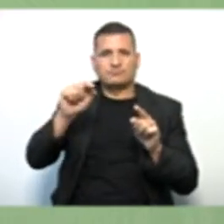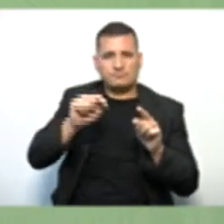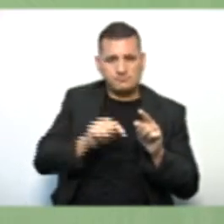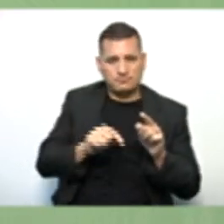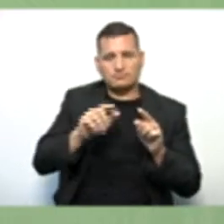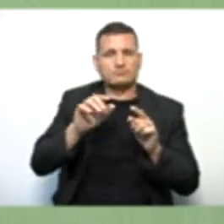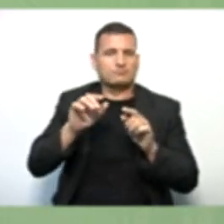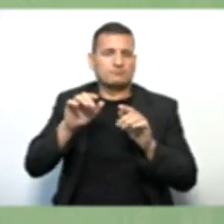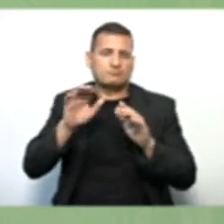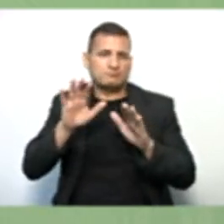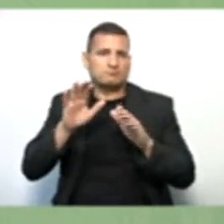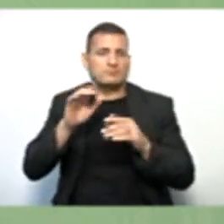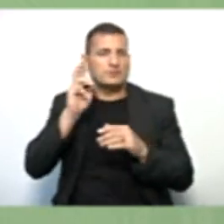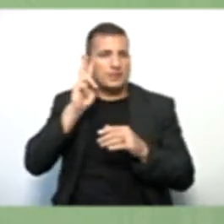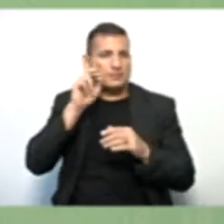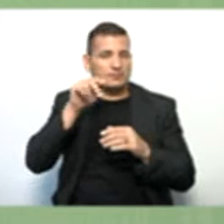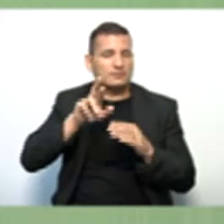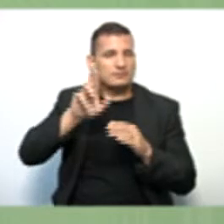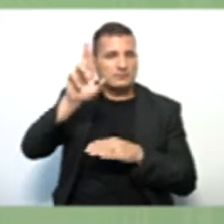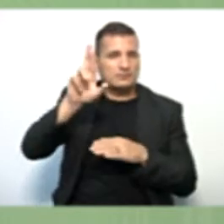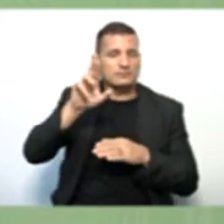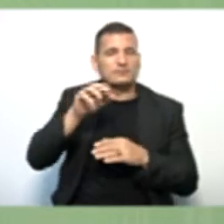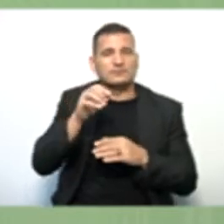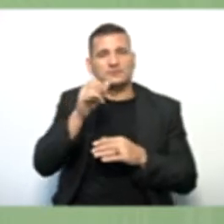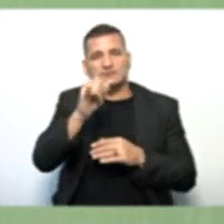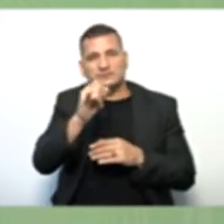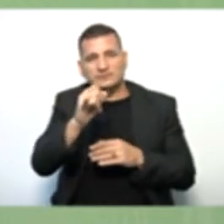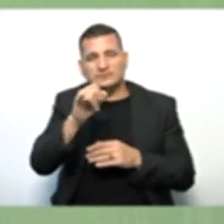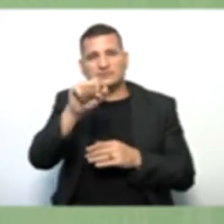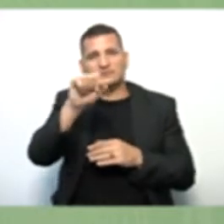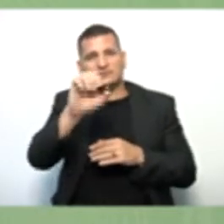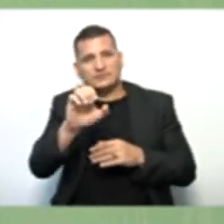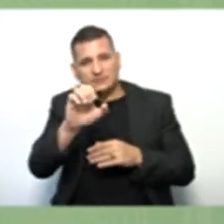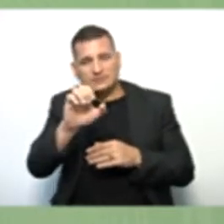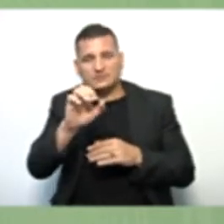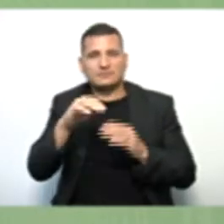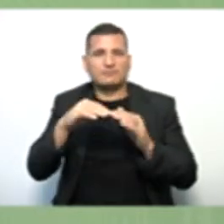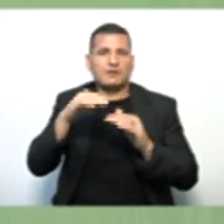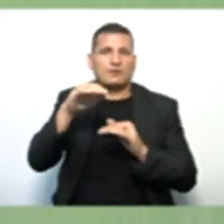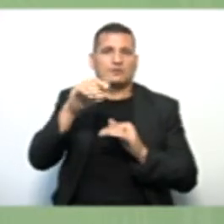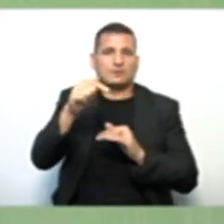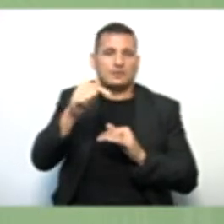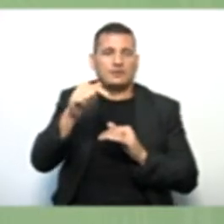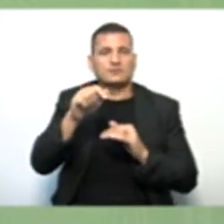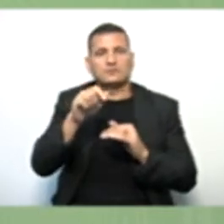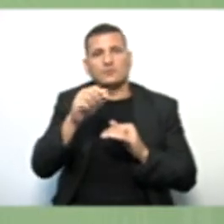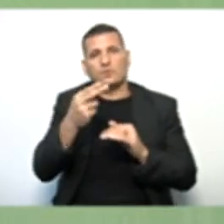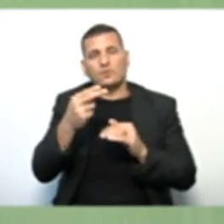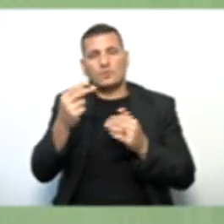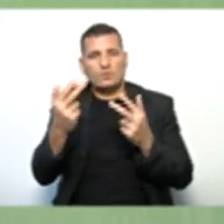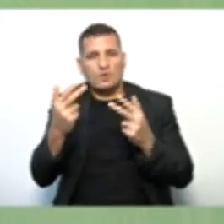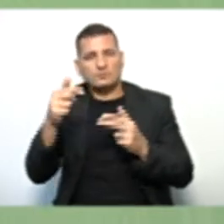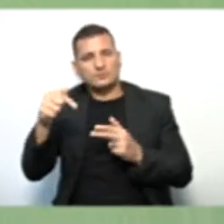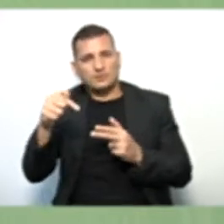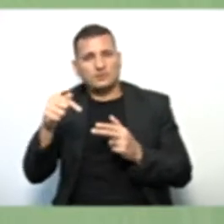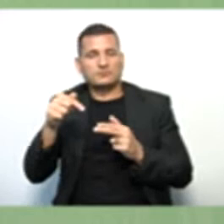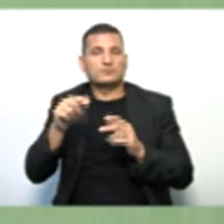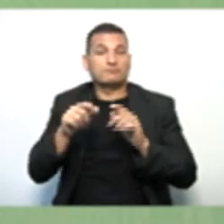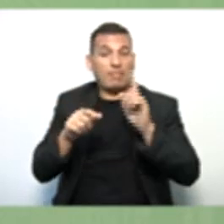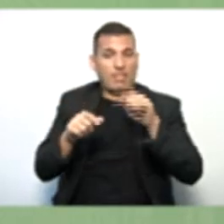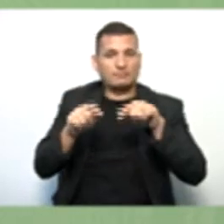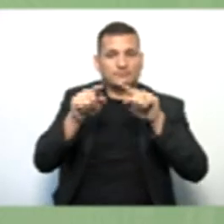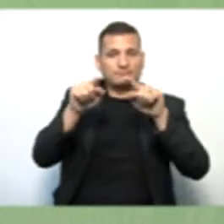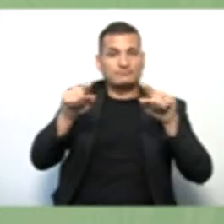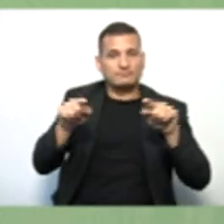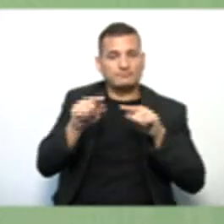minha decisão. Lembra da minha decisão? Se, tá? Se for maior que 7, se for maior ou igual a 7, ele vai se encaixar aqui, tá